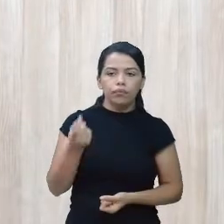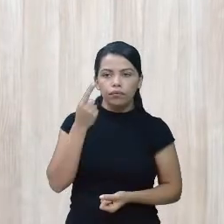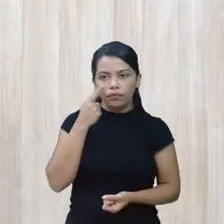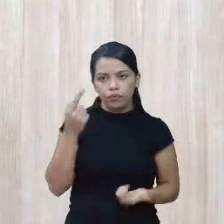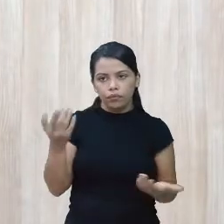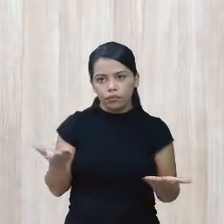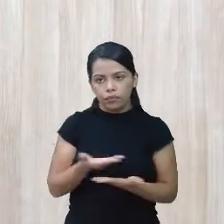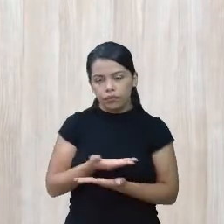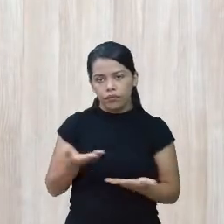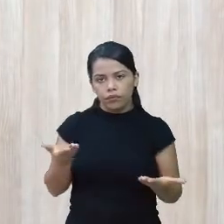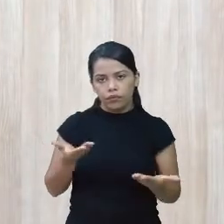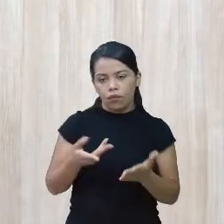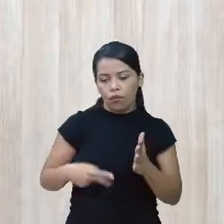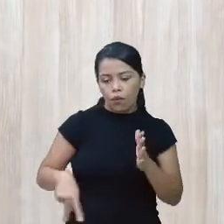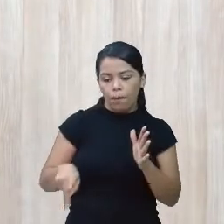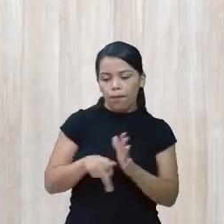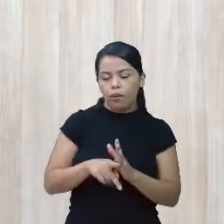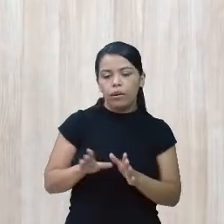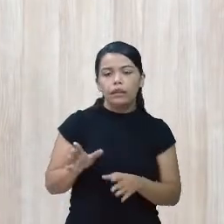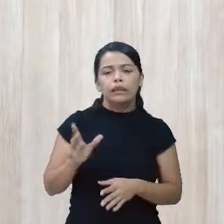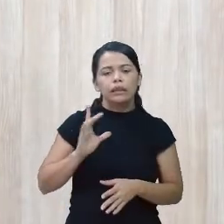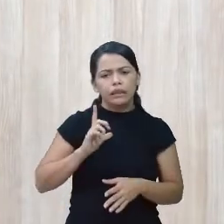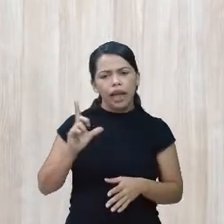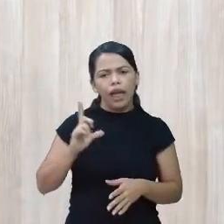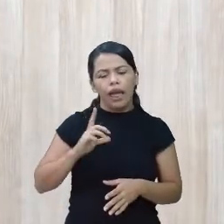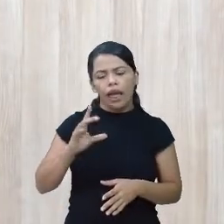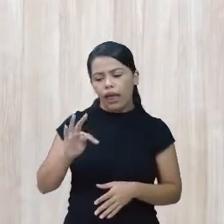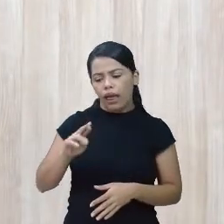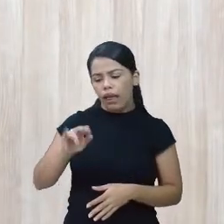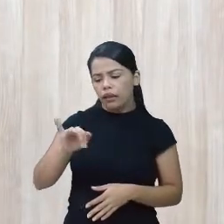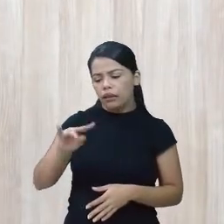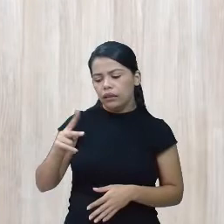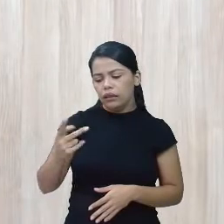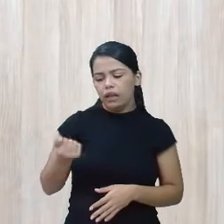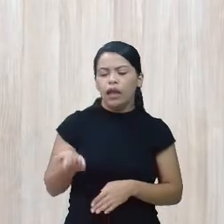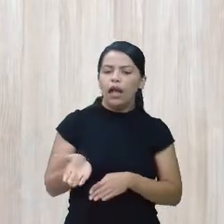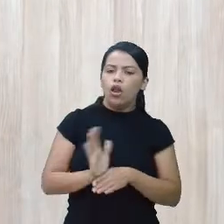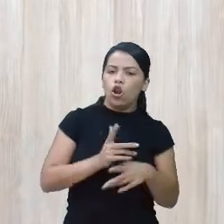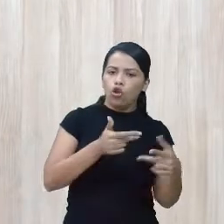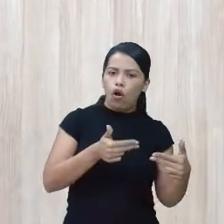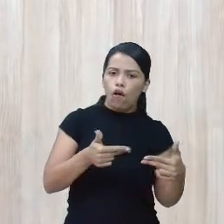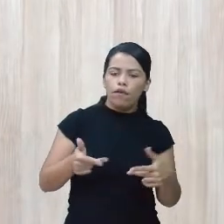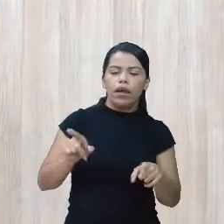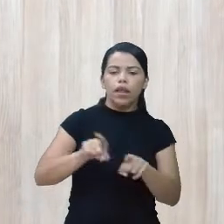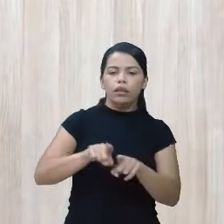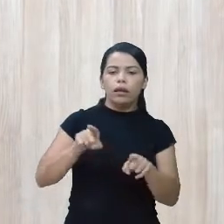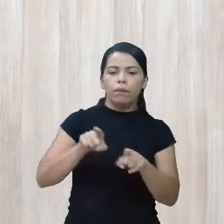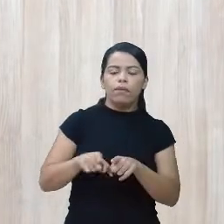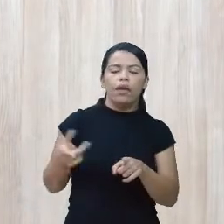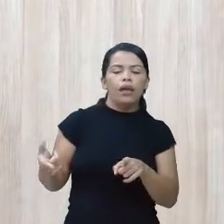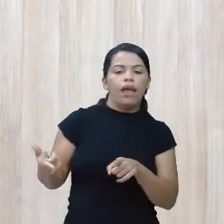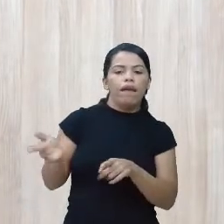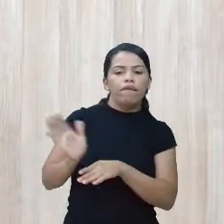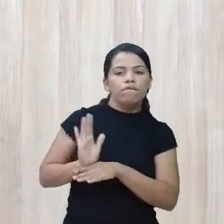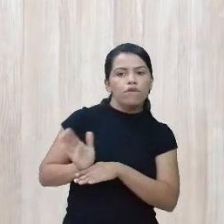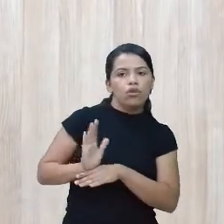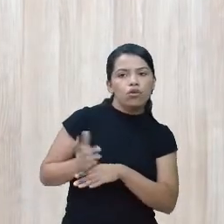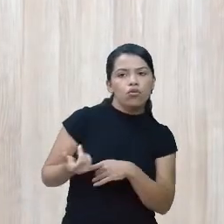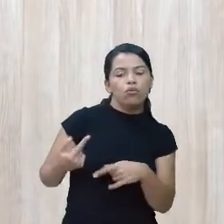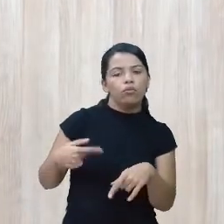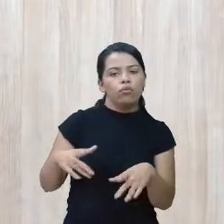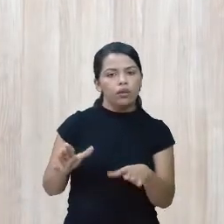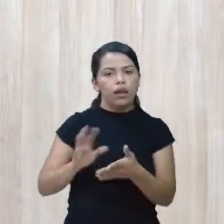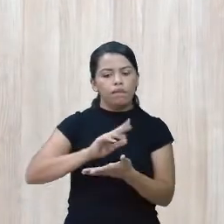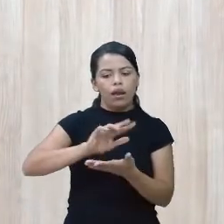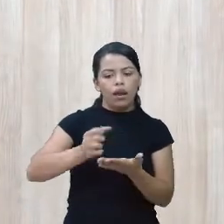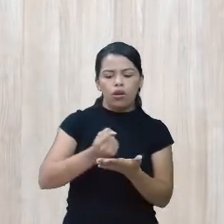trilha sonora está nos games, mas também nas novelas, nos filmes, né? também os efeitos sonoros. E eu trouxe para a